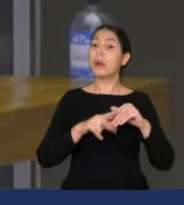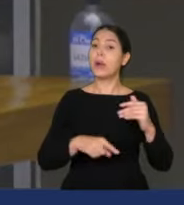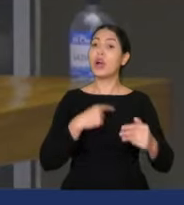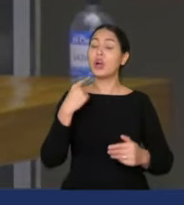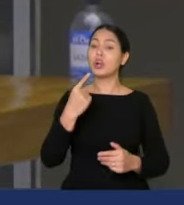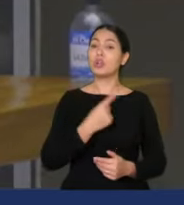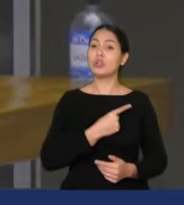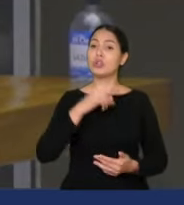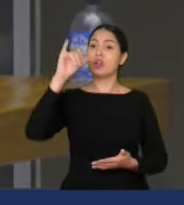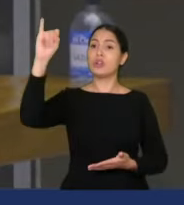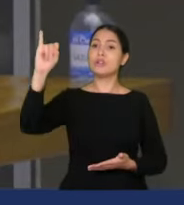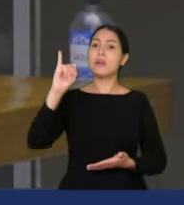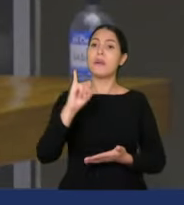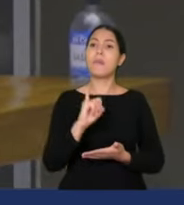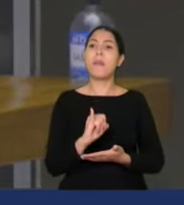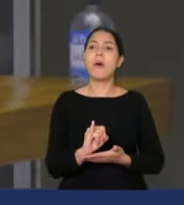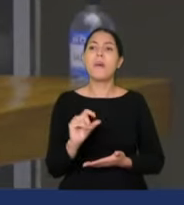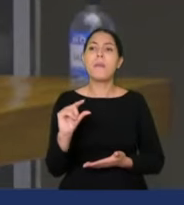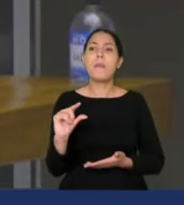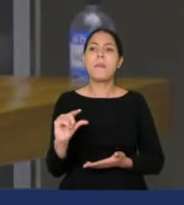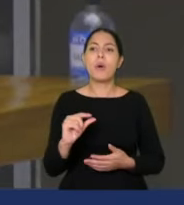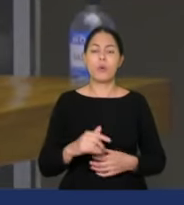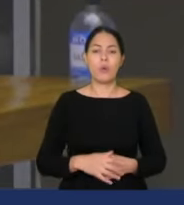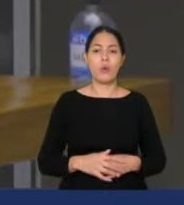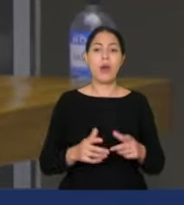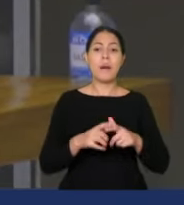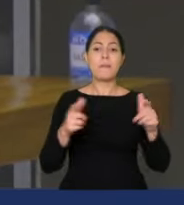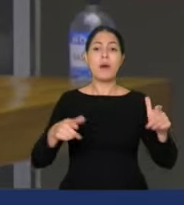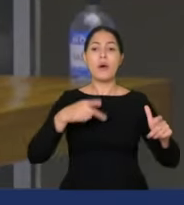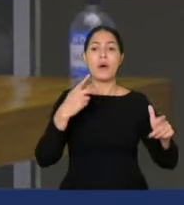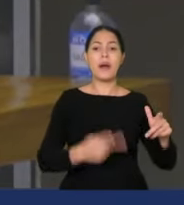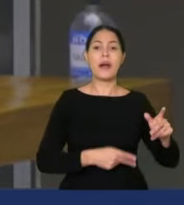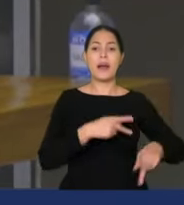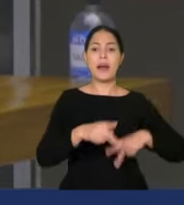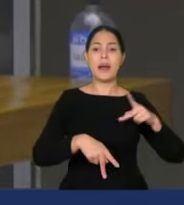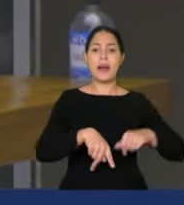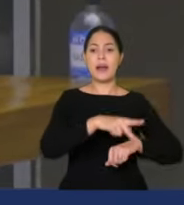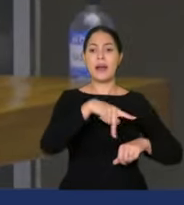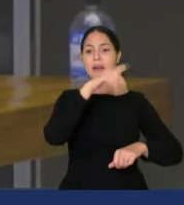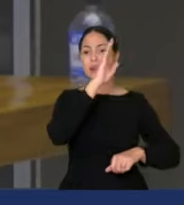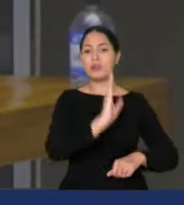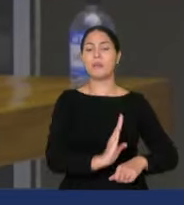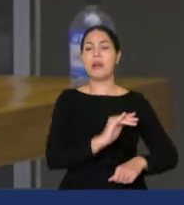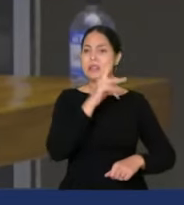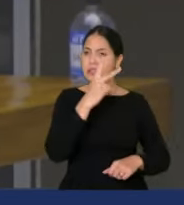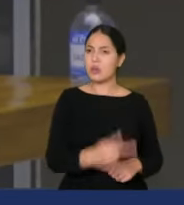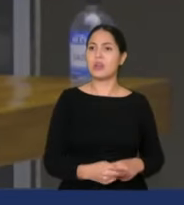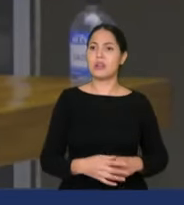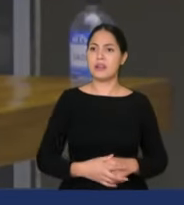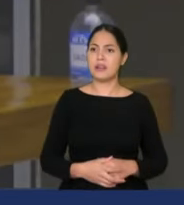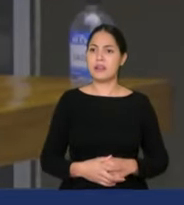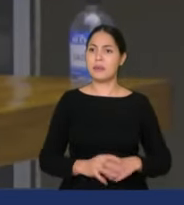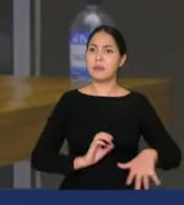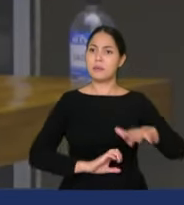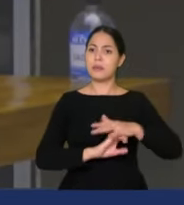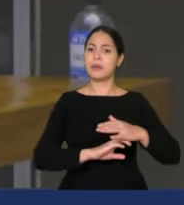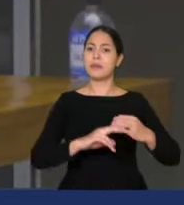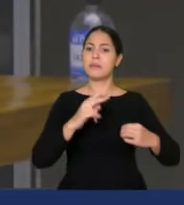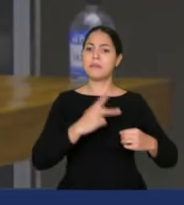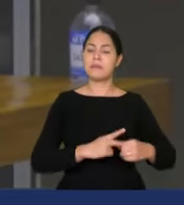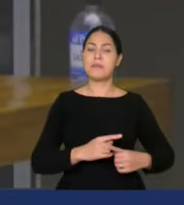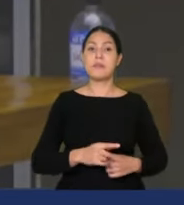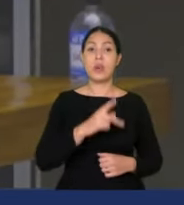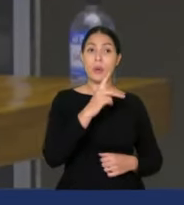parte ínfima, a maioria é produzida aqui, é extraída aqui pela Petrobras. O PPI